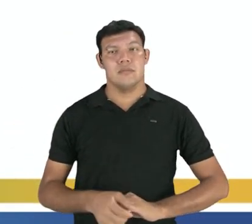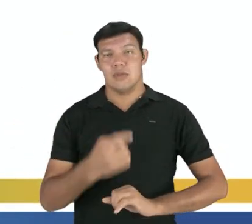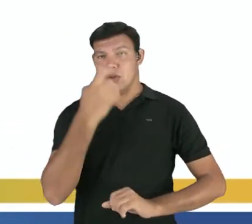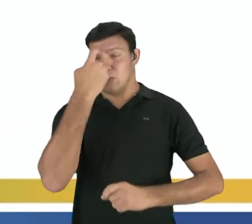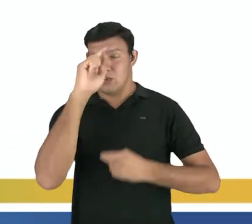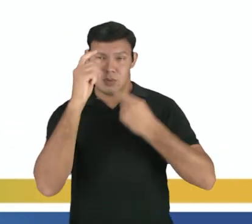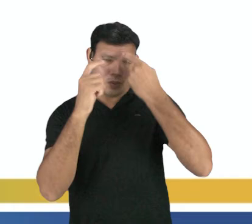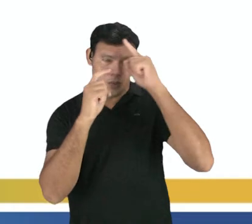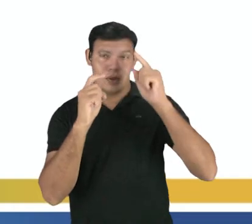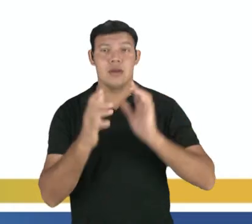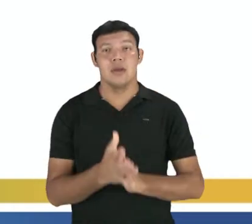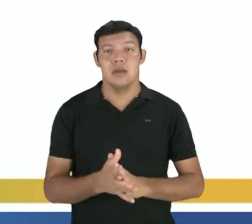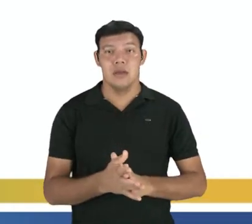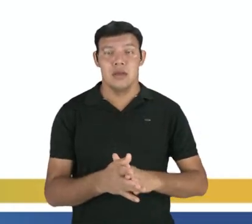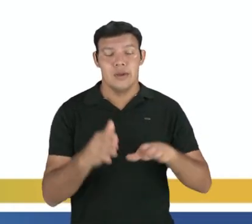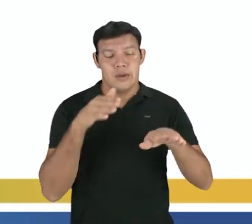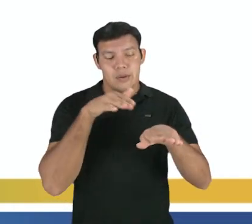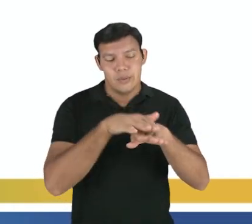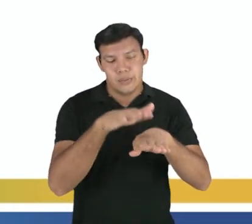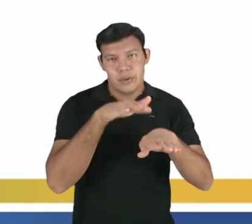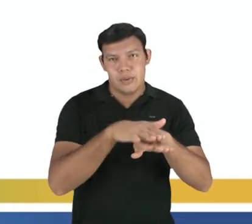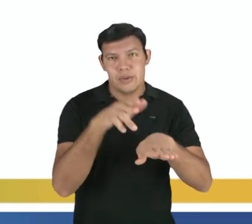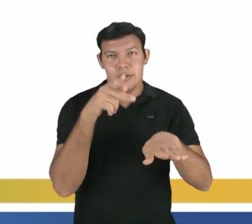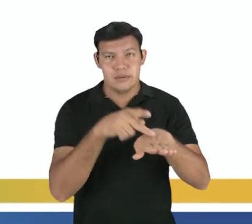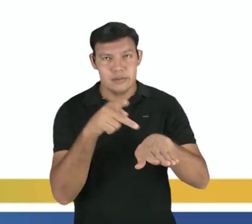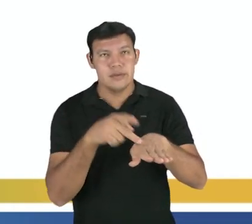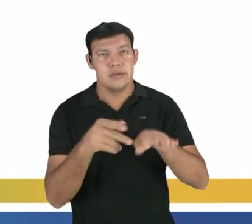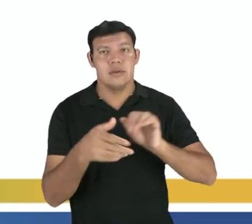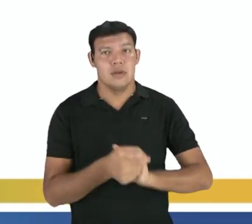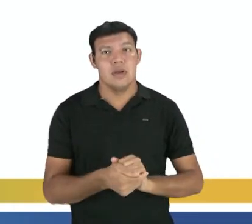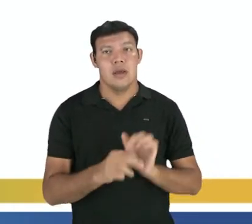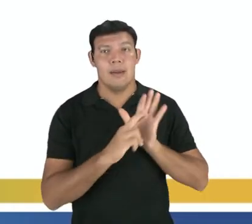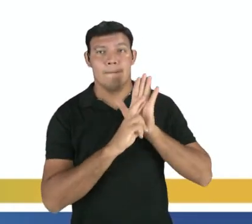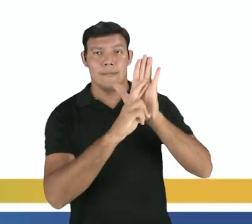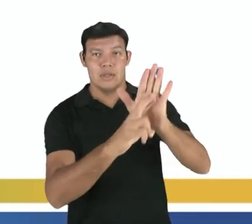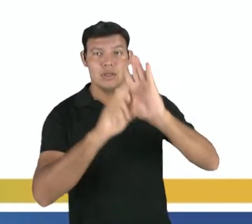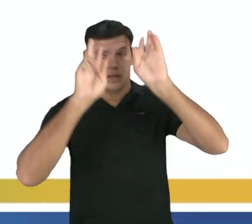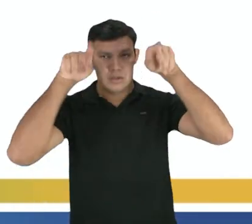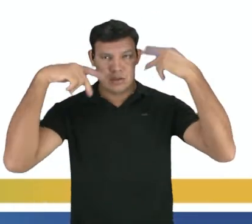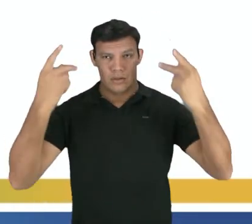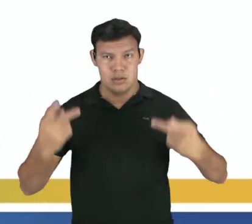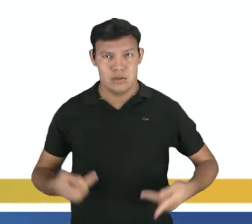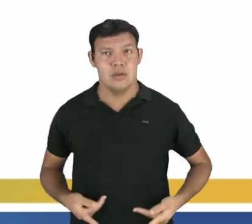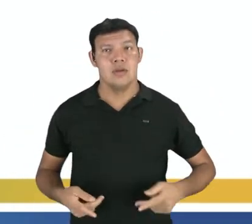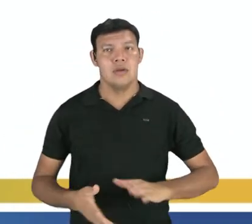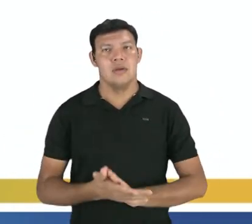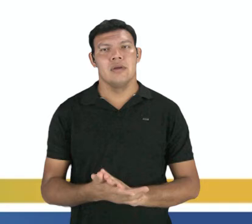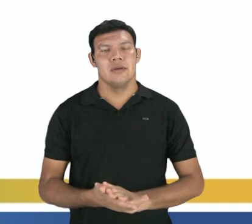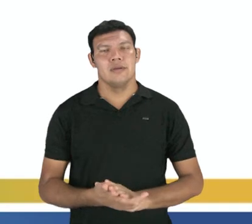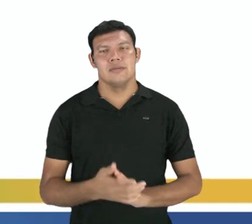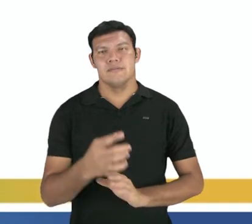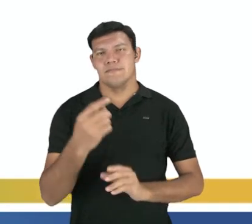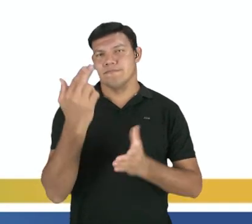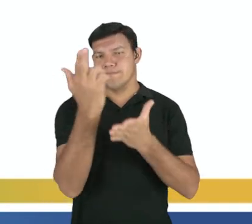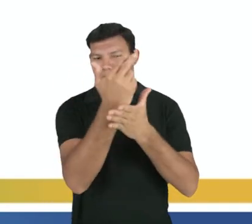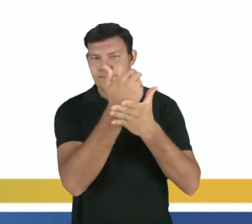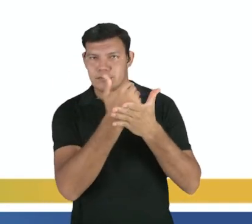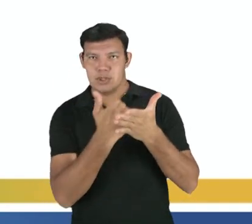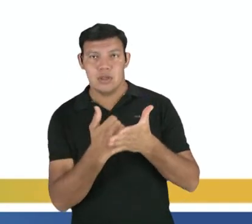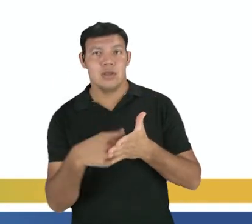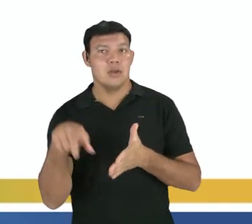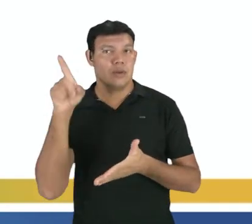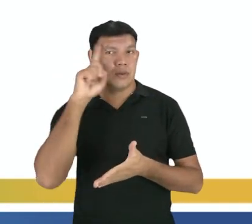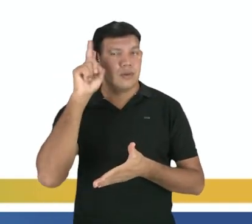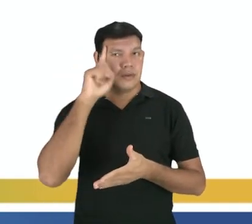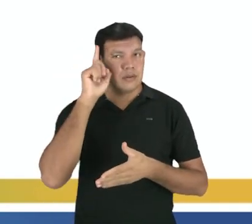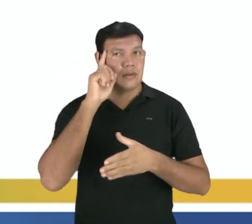a presença do ser humano representado geometricamente em cenas do seu cotidiano, né? Então, aí, no